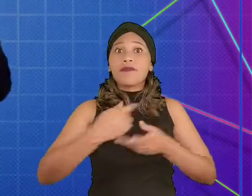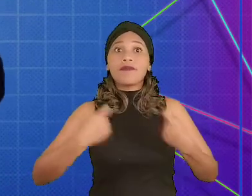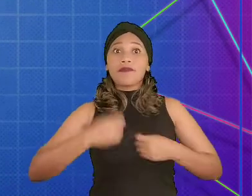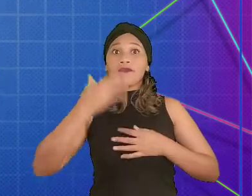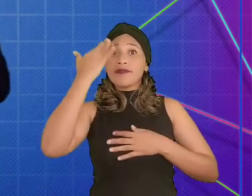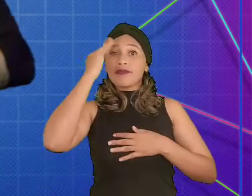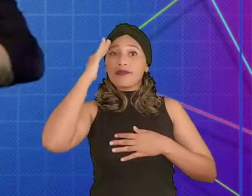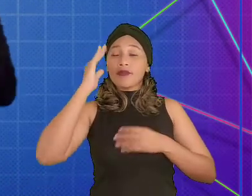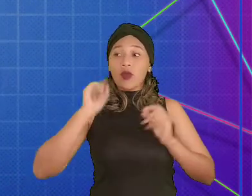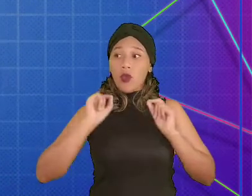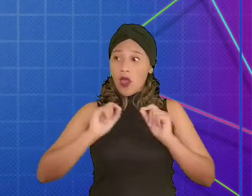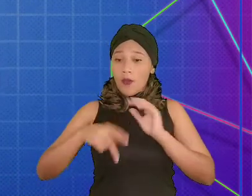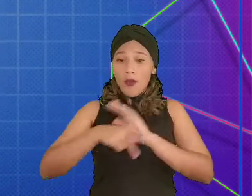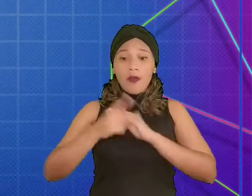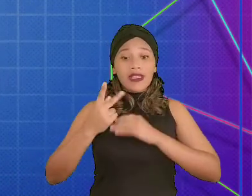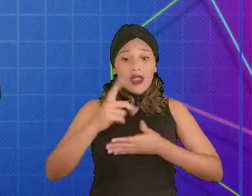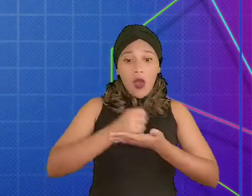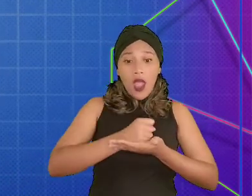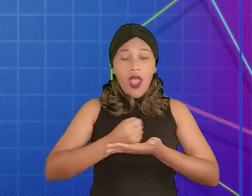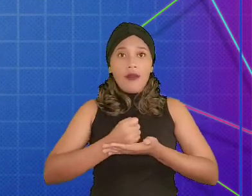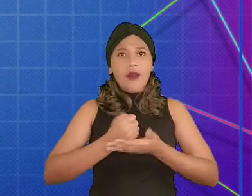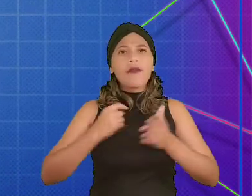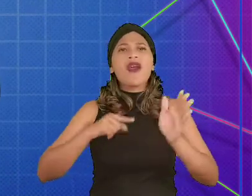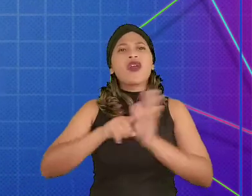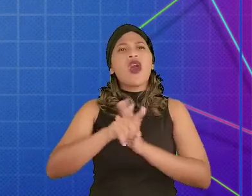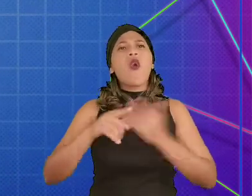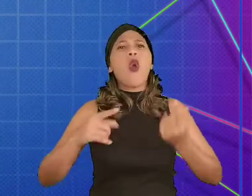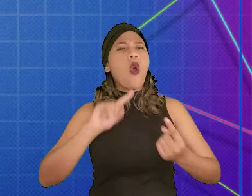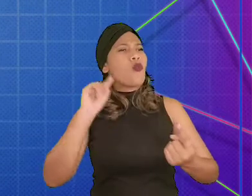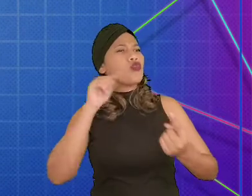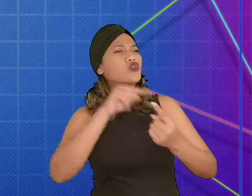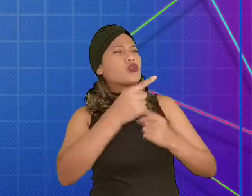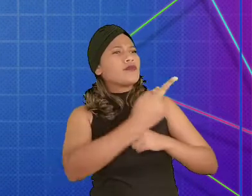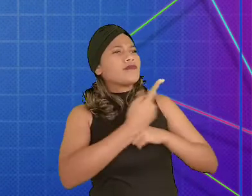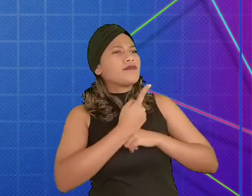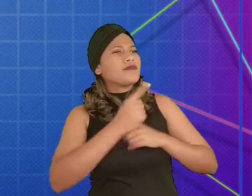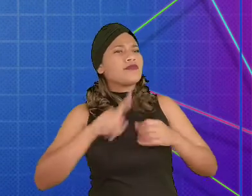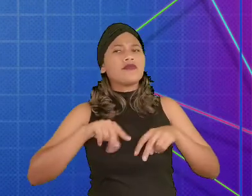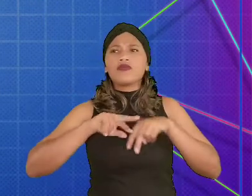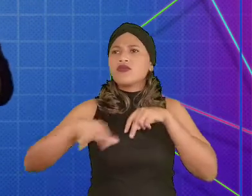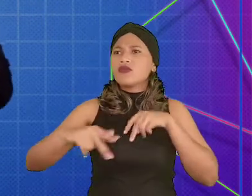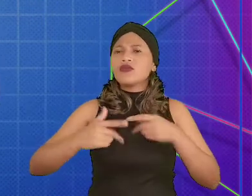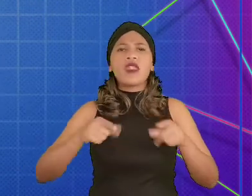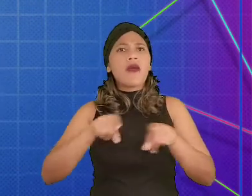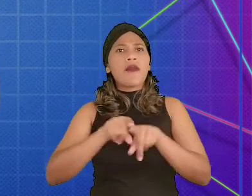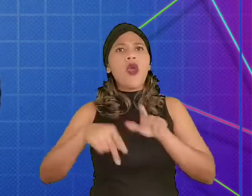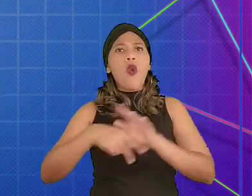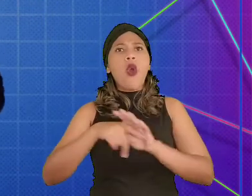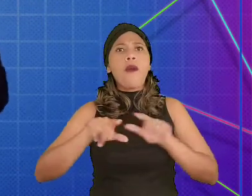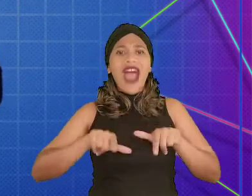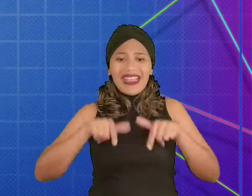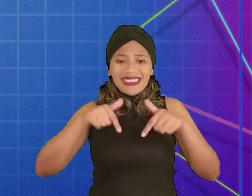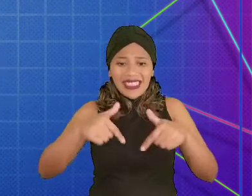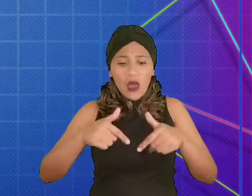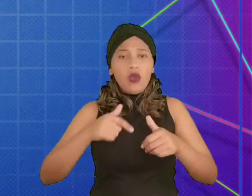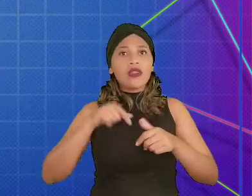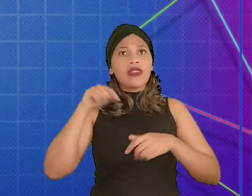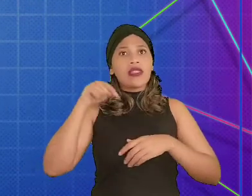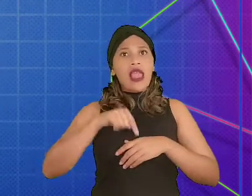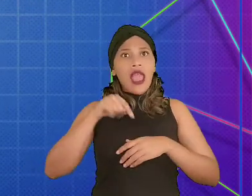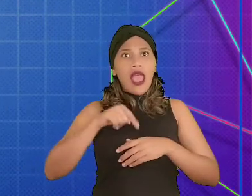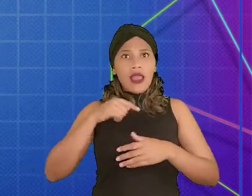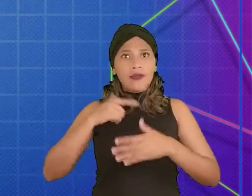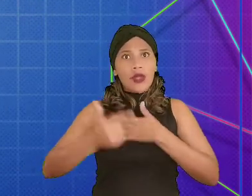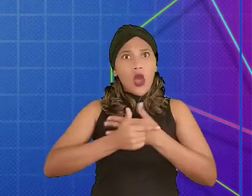você precisa entender o amplo do seu game, se perguntar qual o seu público-alvo, qual o gênero e quais ações o jogador pode realizar no seu